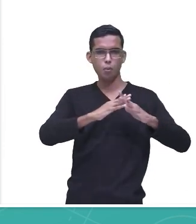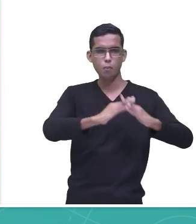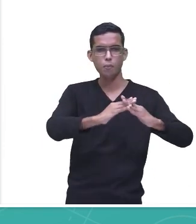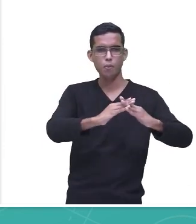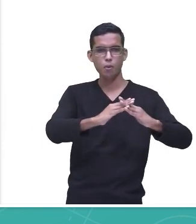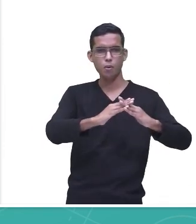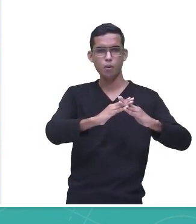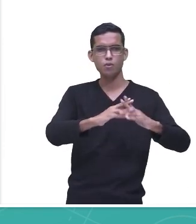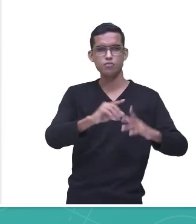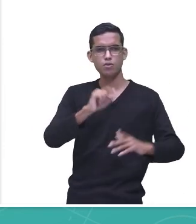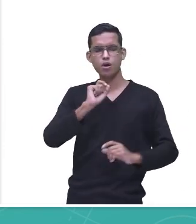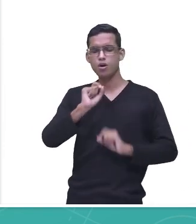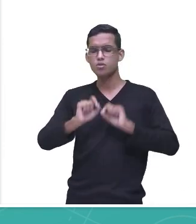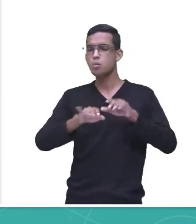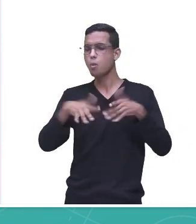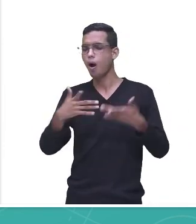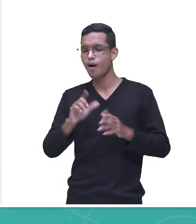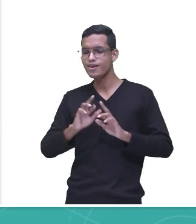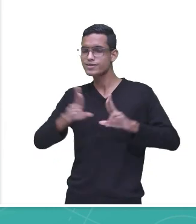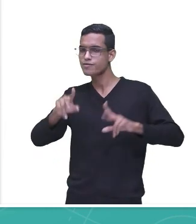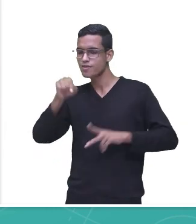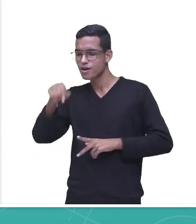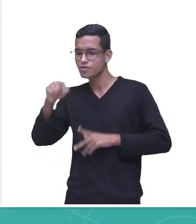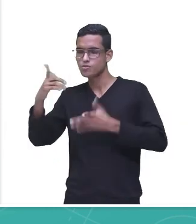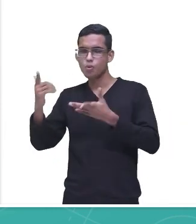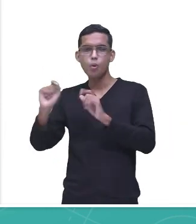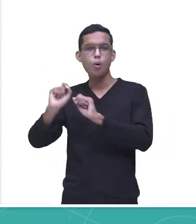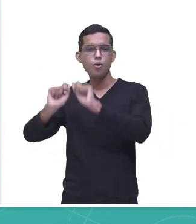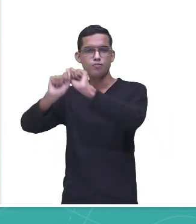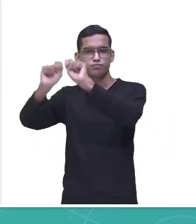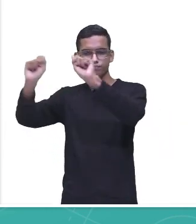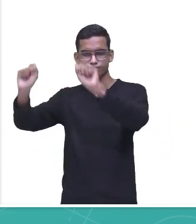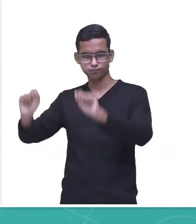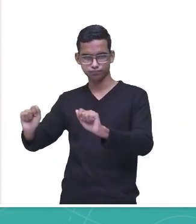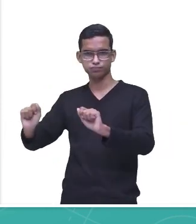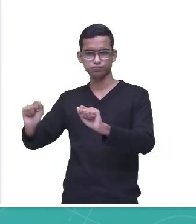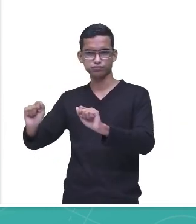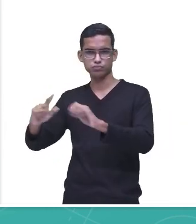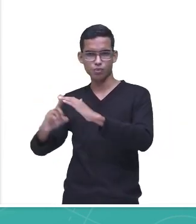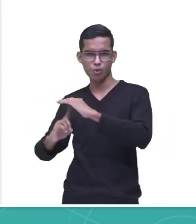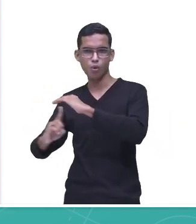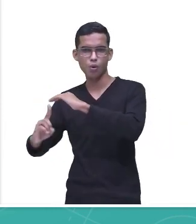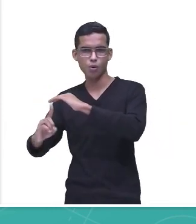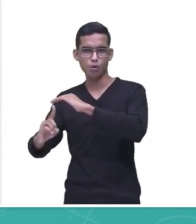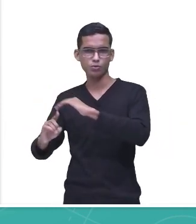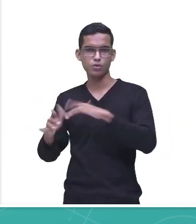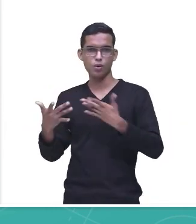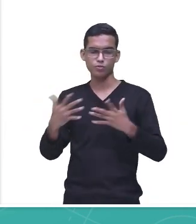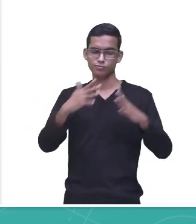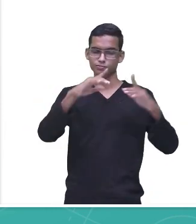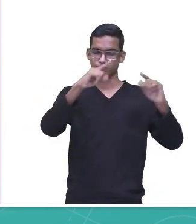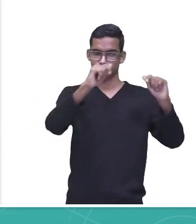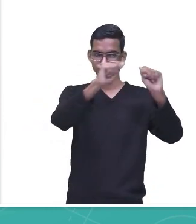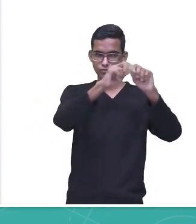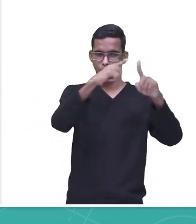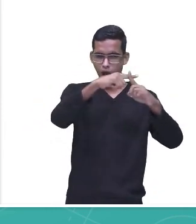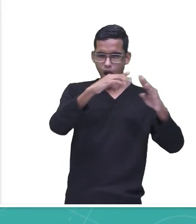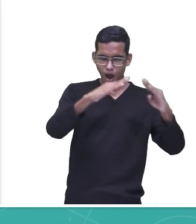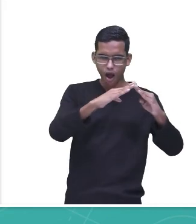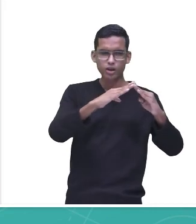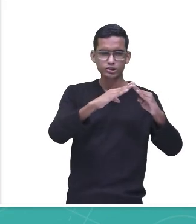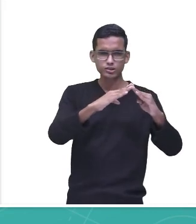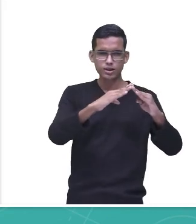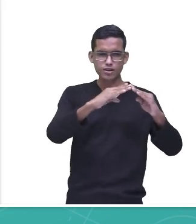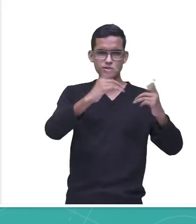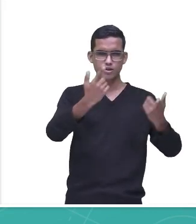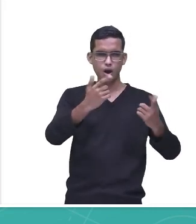românica. Então, a gente viu no segundo croma, né, da aula, aquela igreja gótica, que ela tinha verticalidade, ou seja, ela